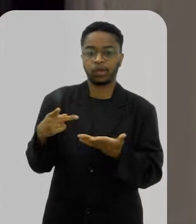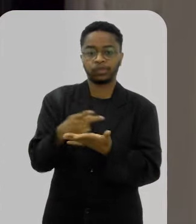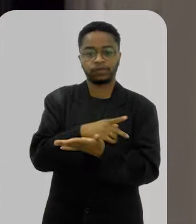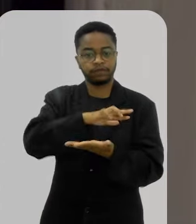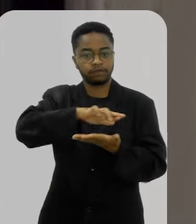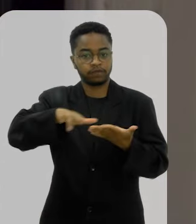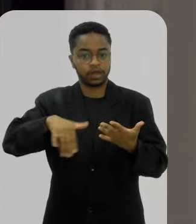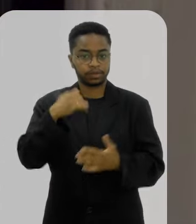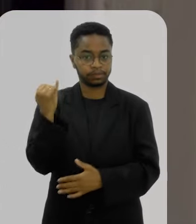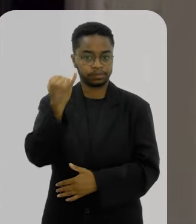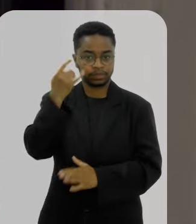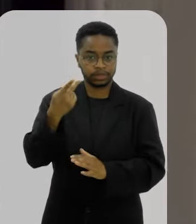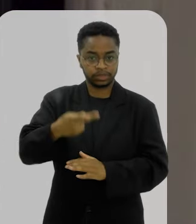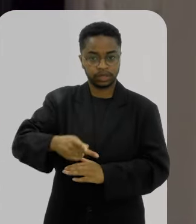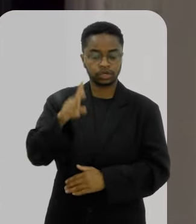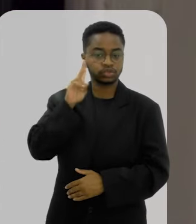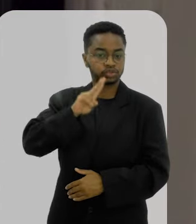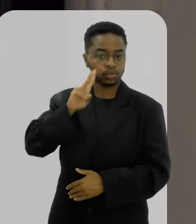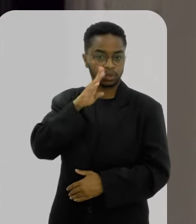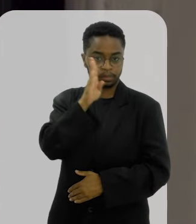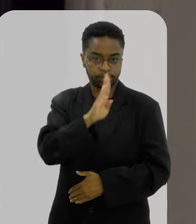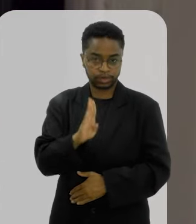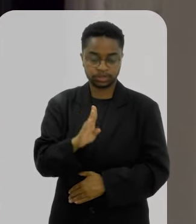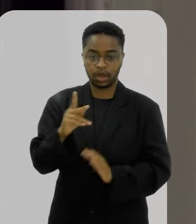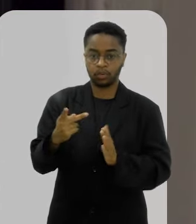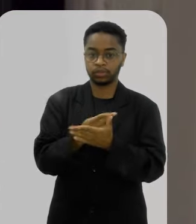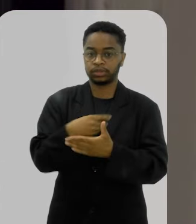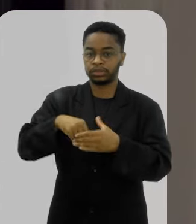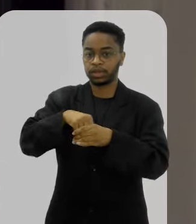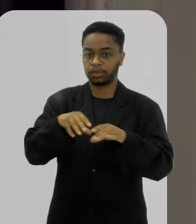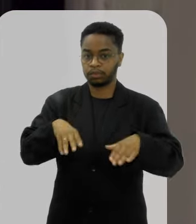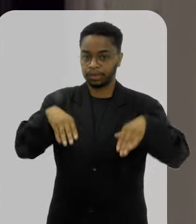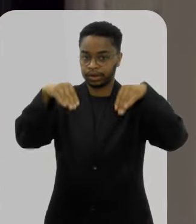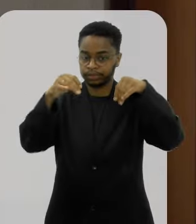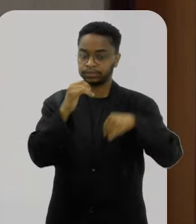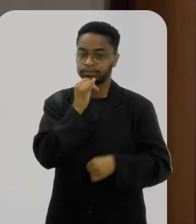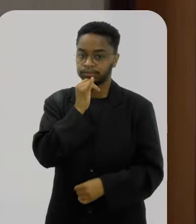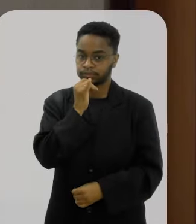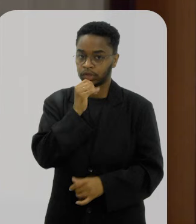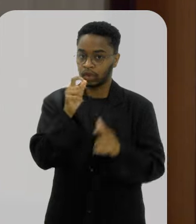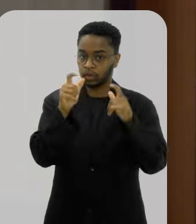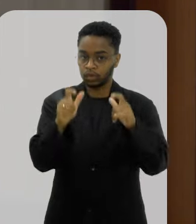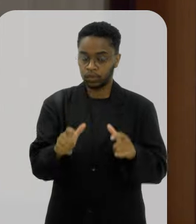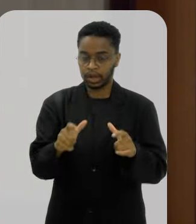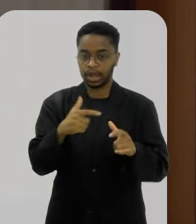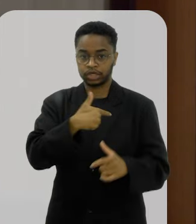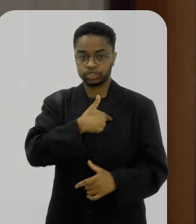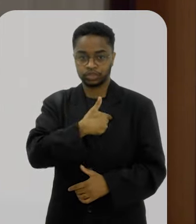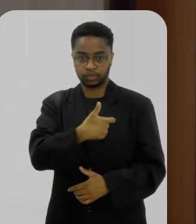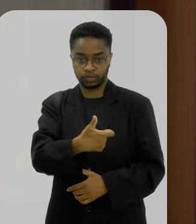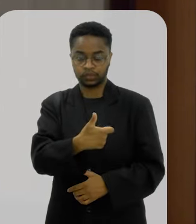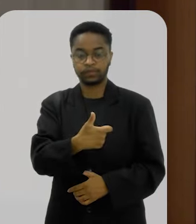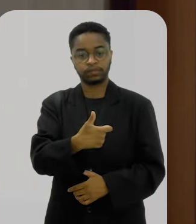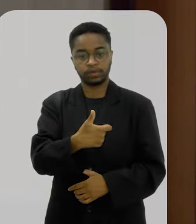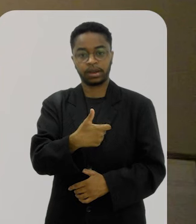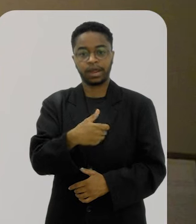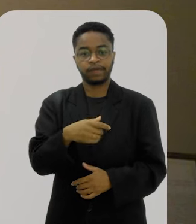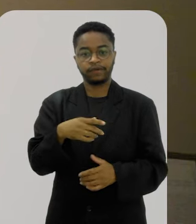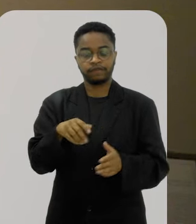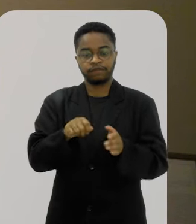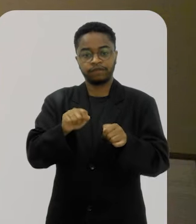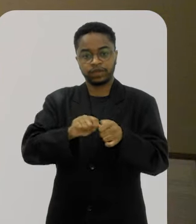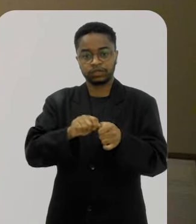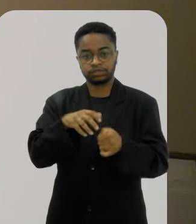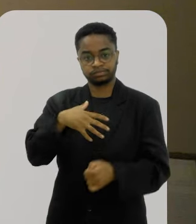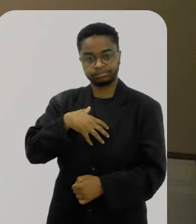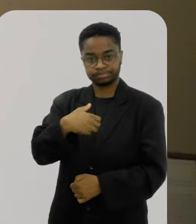relevantes para a história do Brasil se desenvolveram nesse palácio, como o local onde Getúlio Vargas